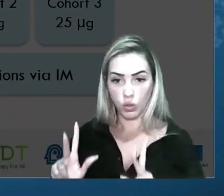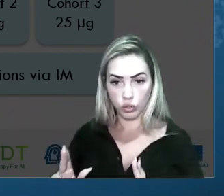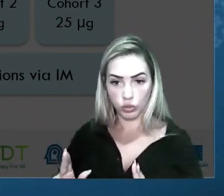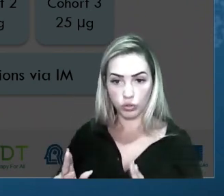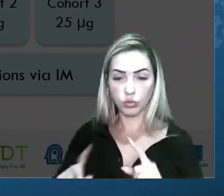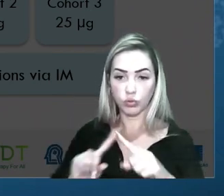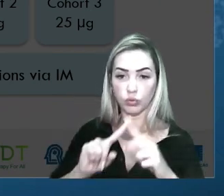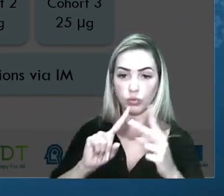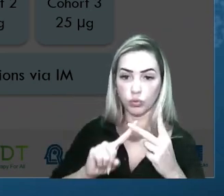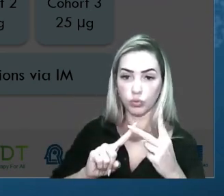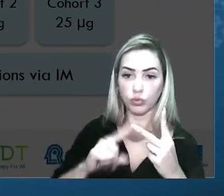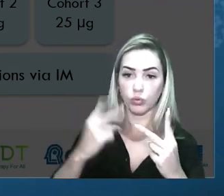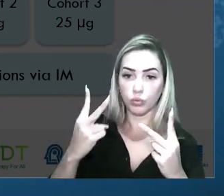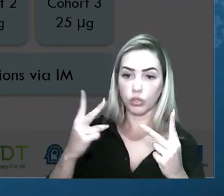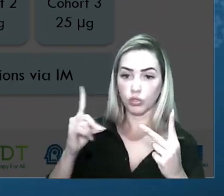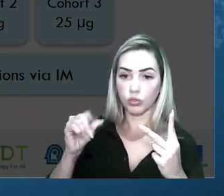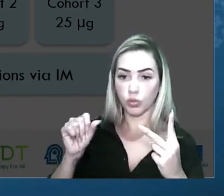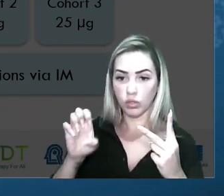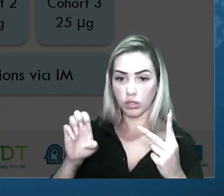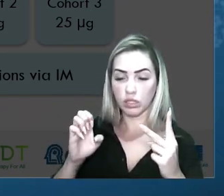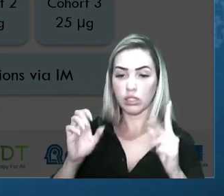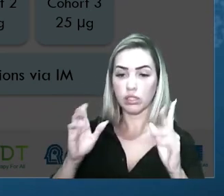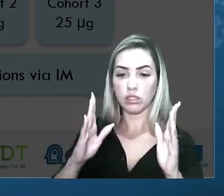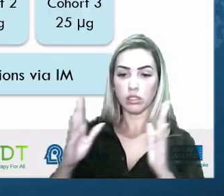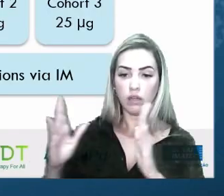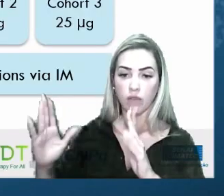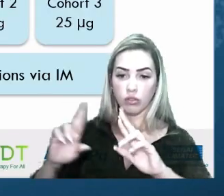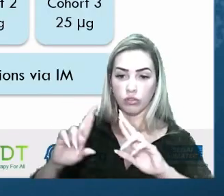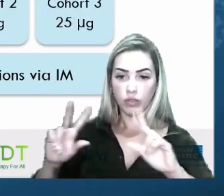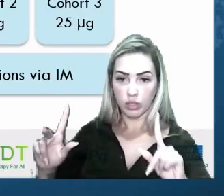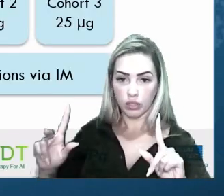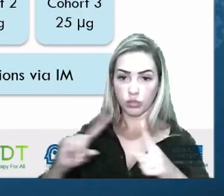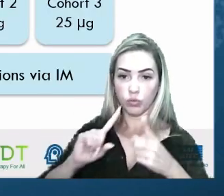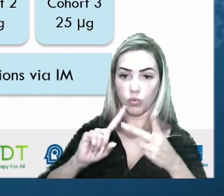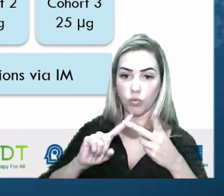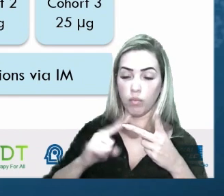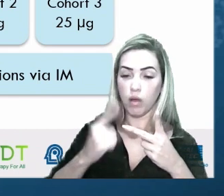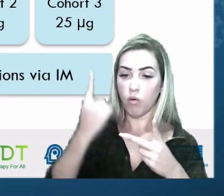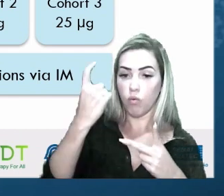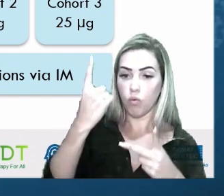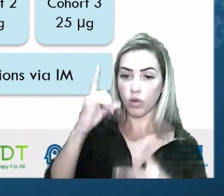2 doses, em intervalos diferentes, um com uma única dose.